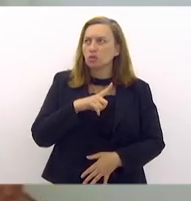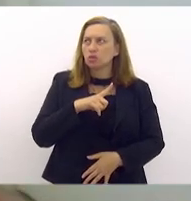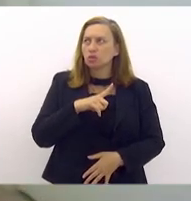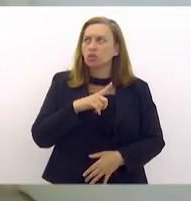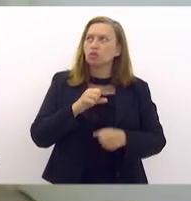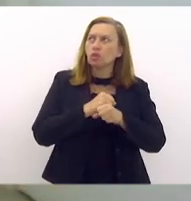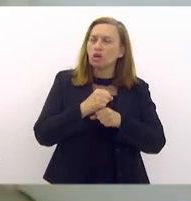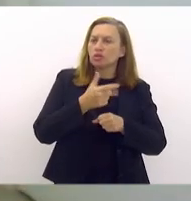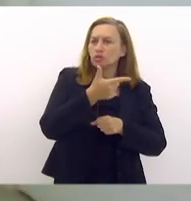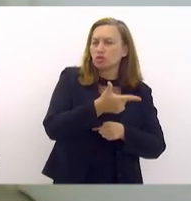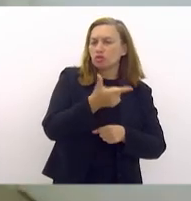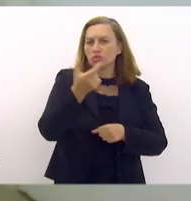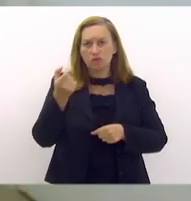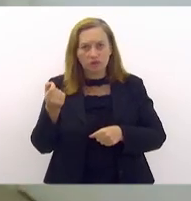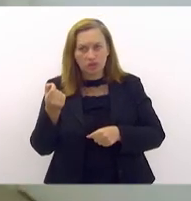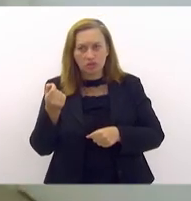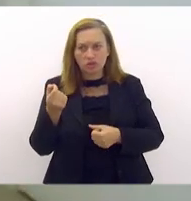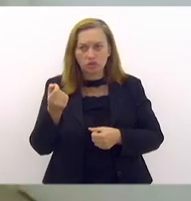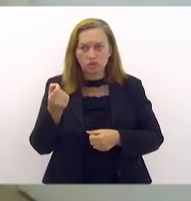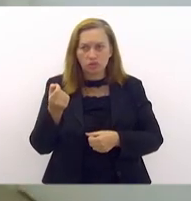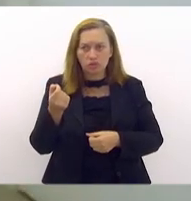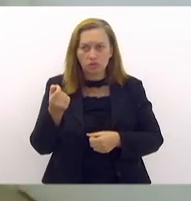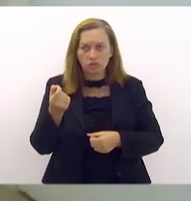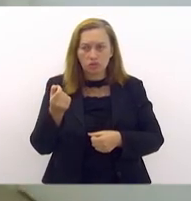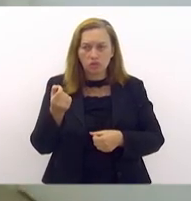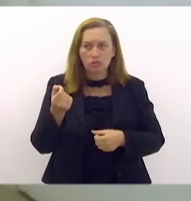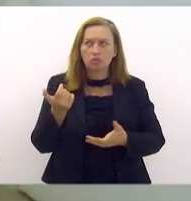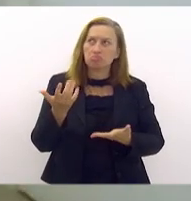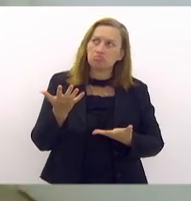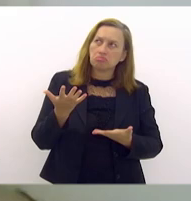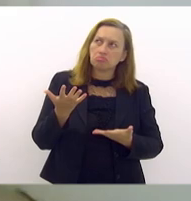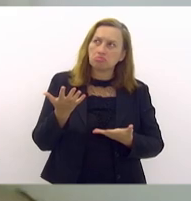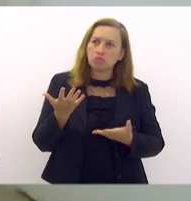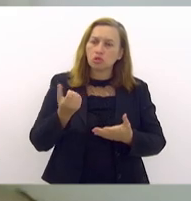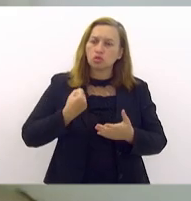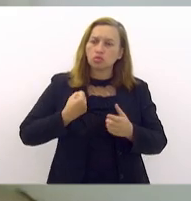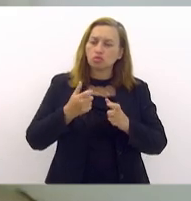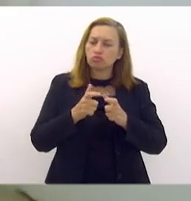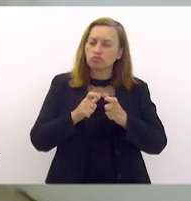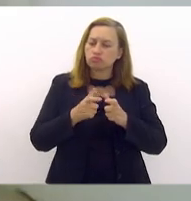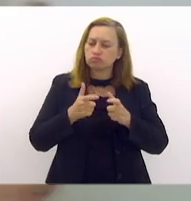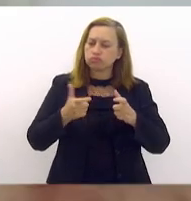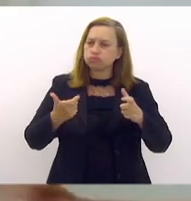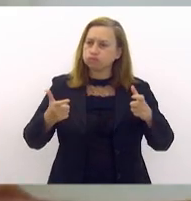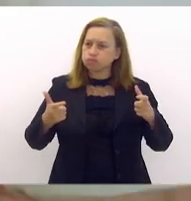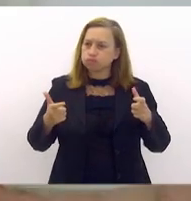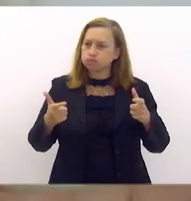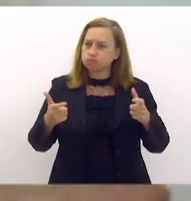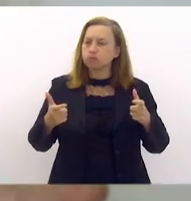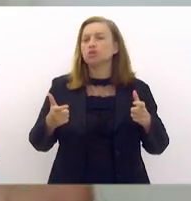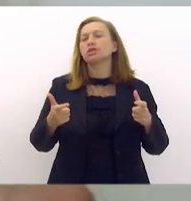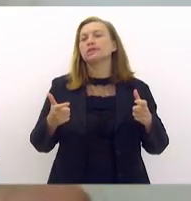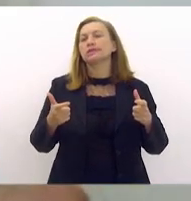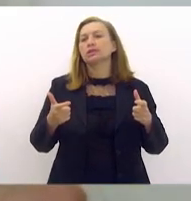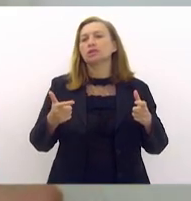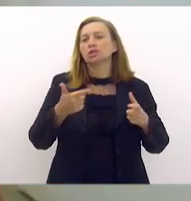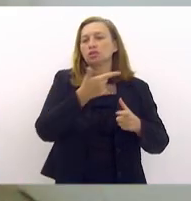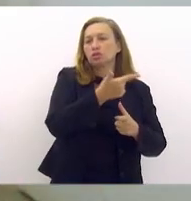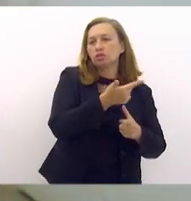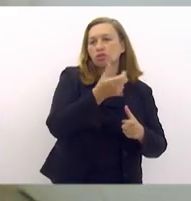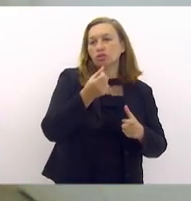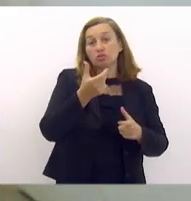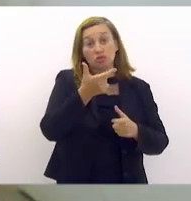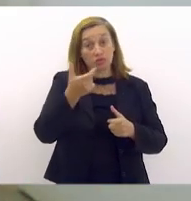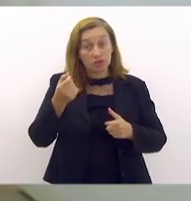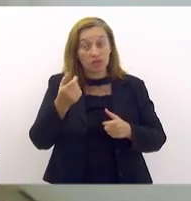desde 2020 um balanço de crescimento a partir de 2020.